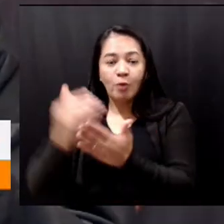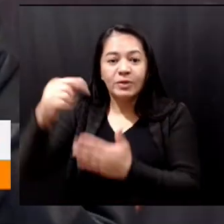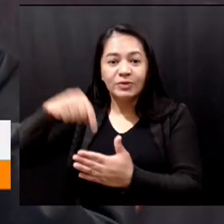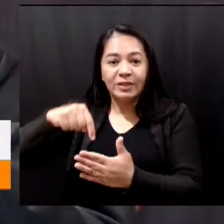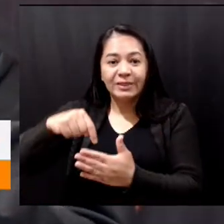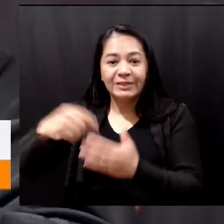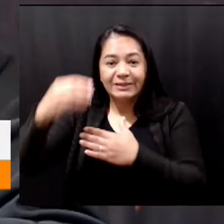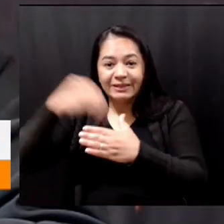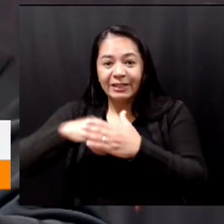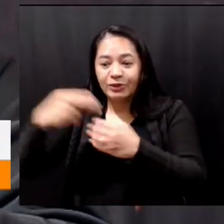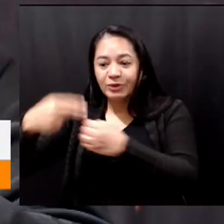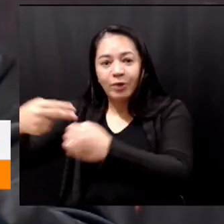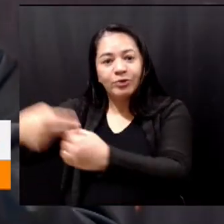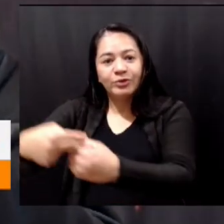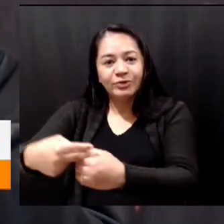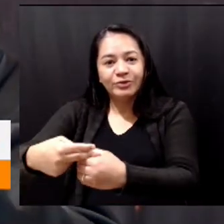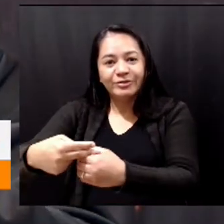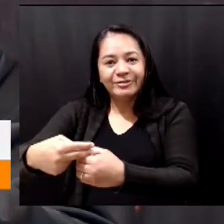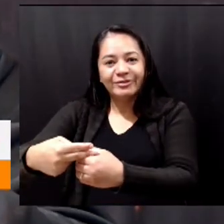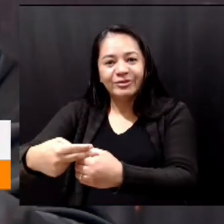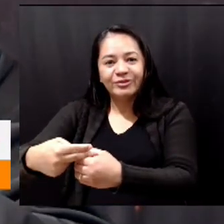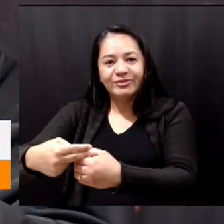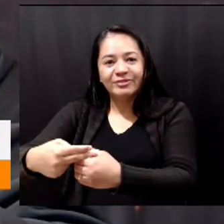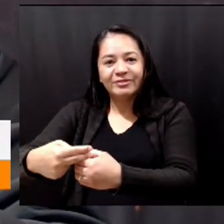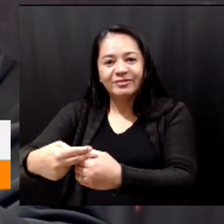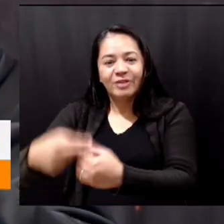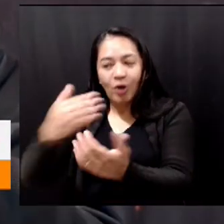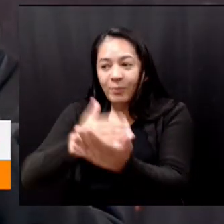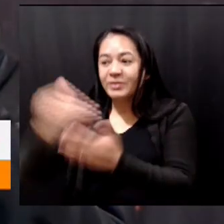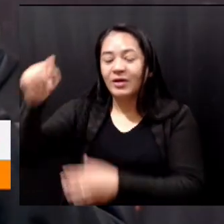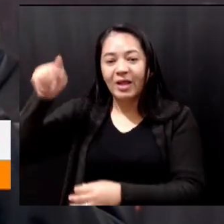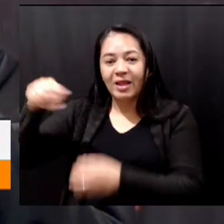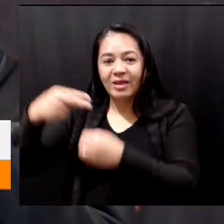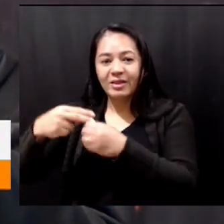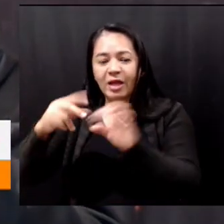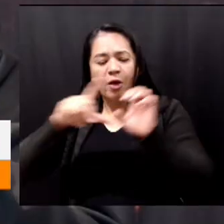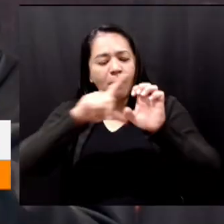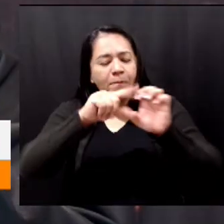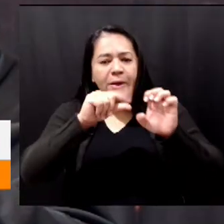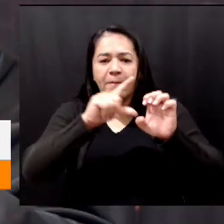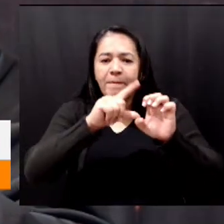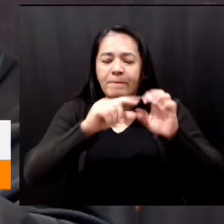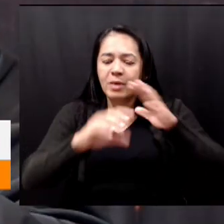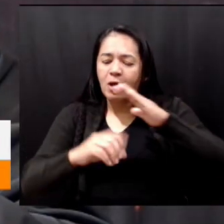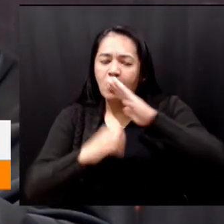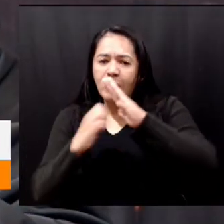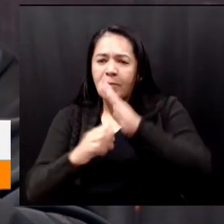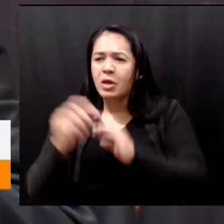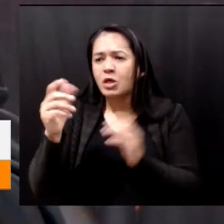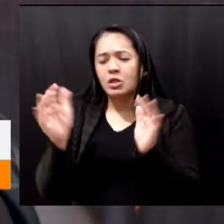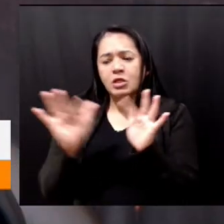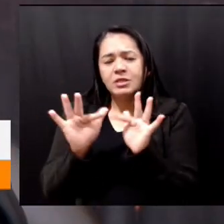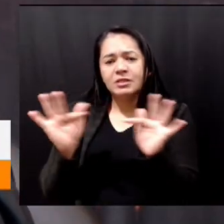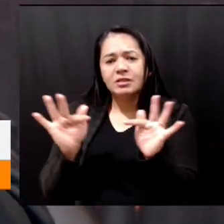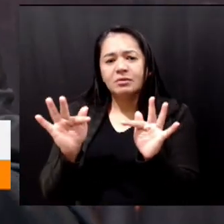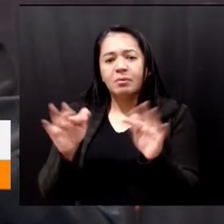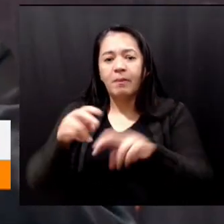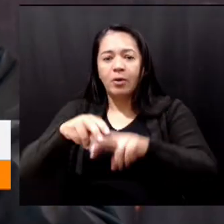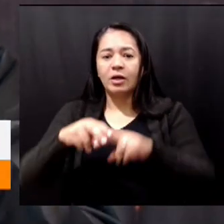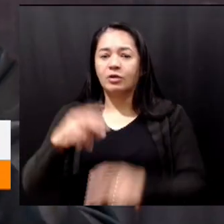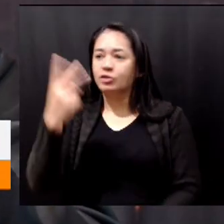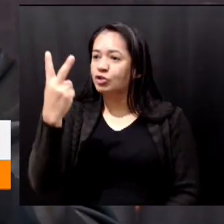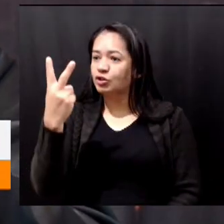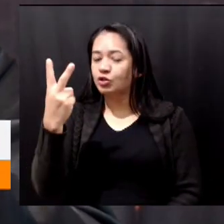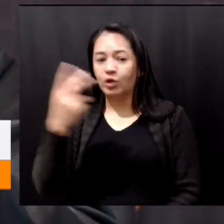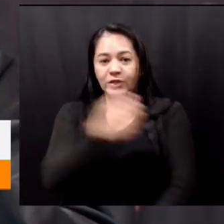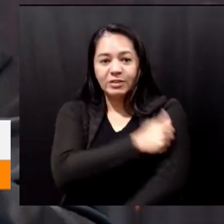O precursor do iFood era uma empresa pequena, formado por 2 ex-alunos da Unicamp, o Fábio Povo e o